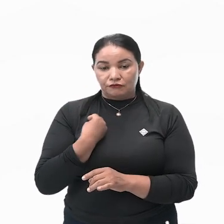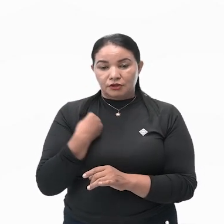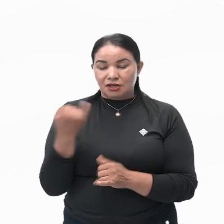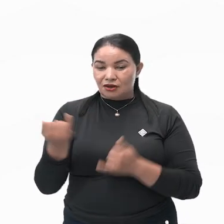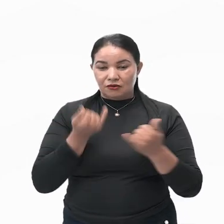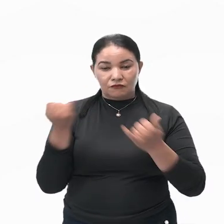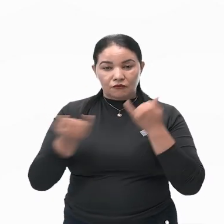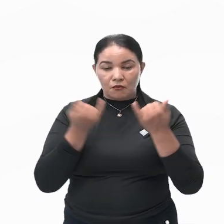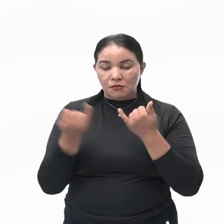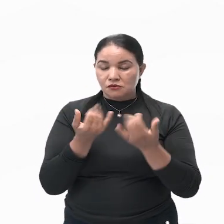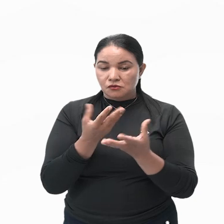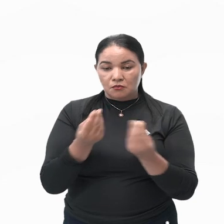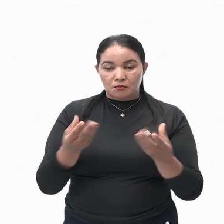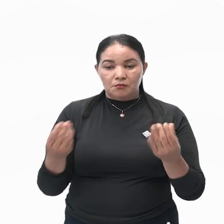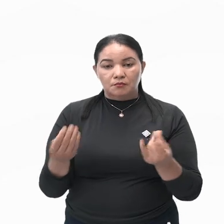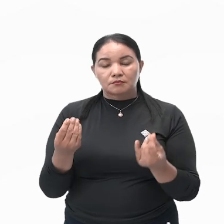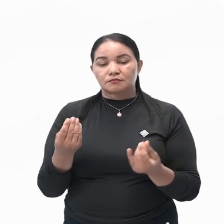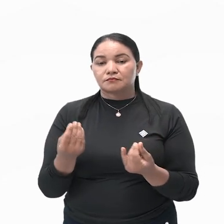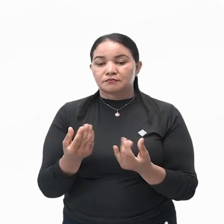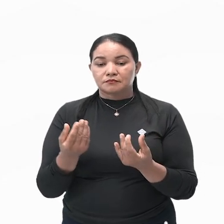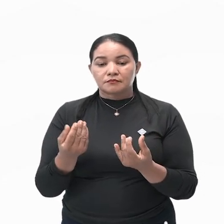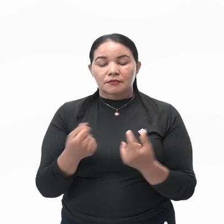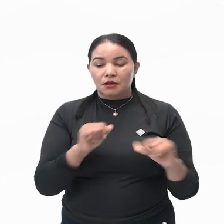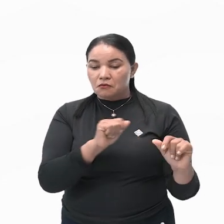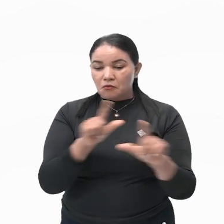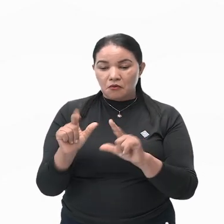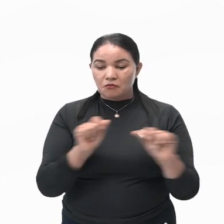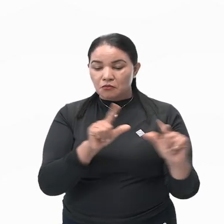informações, de bombardeamento de informações